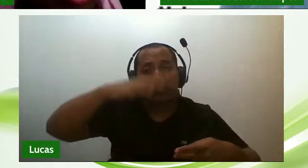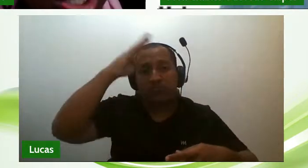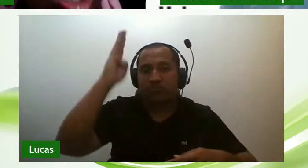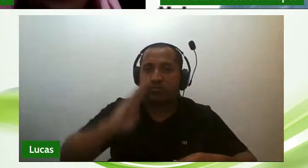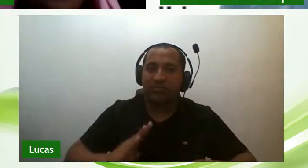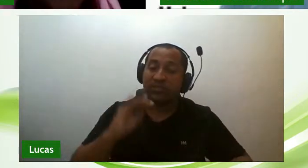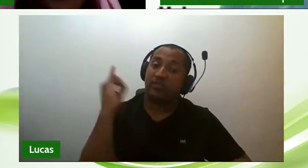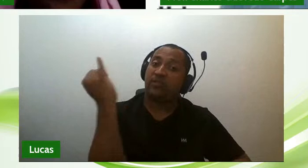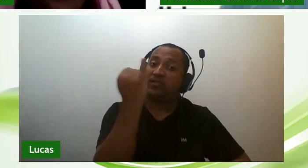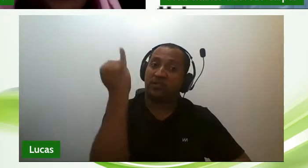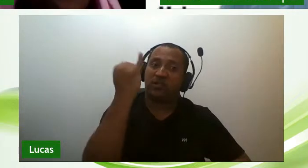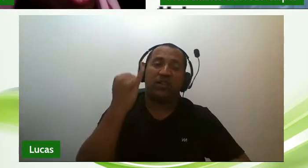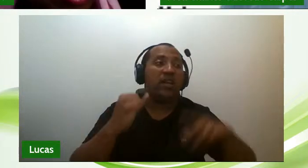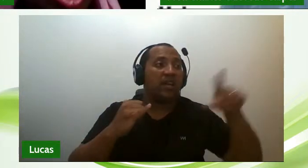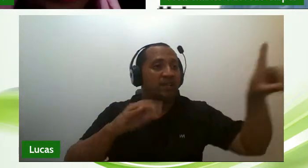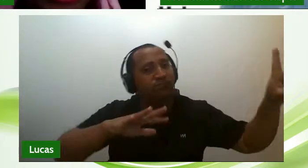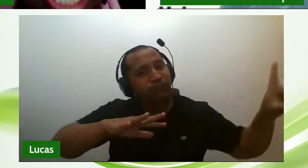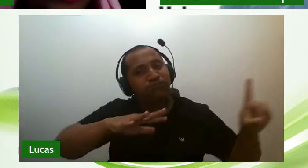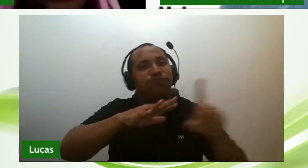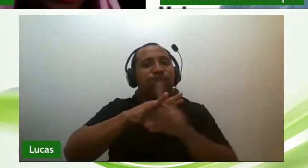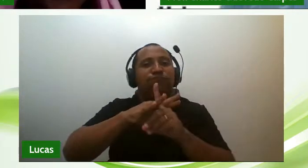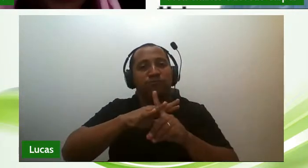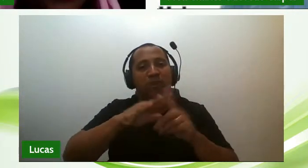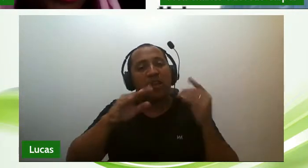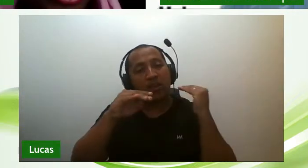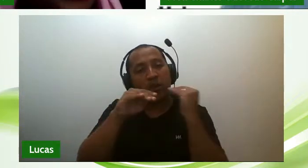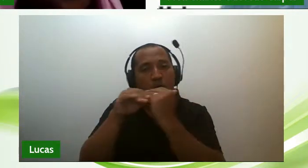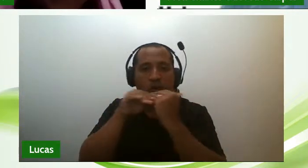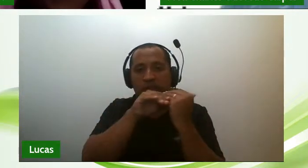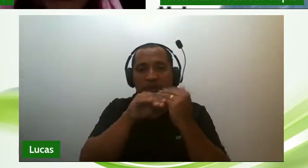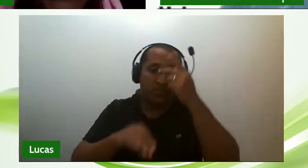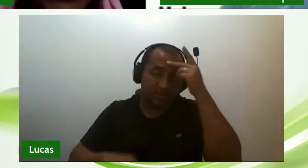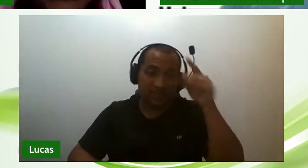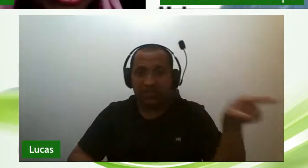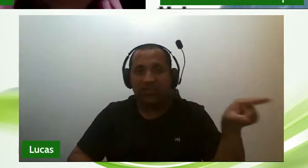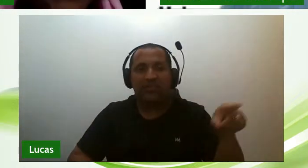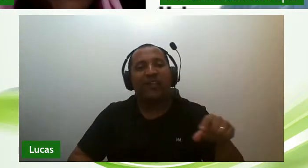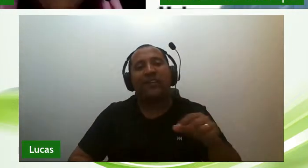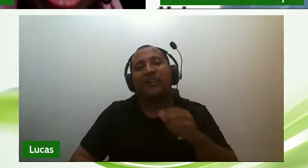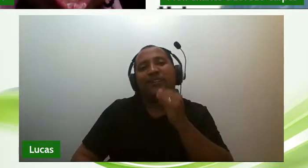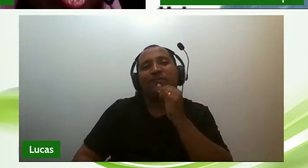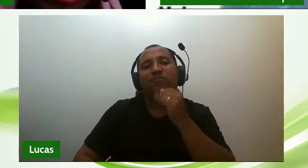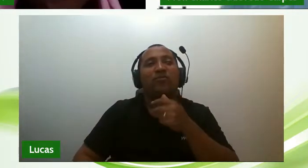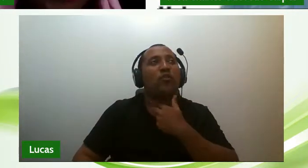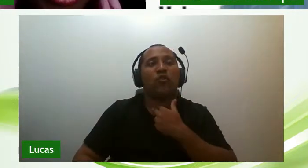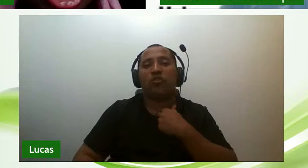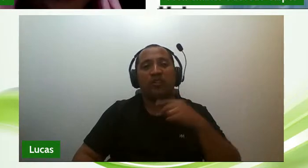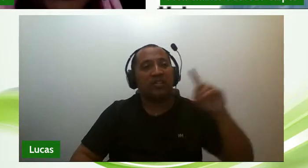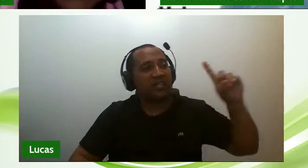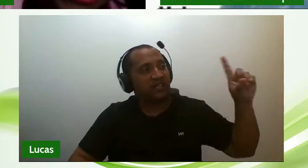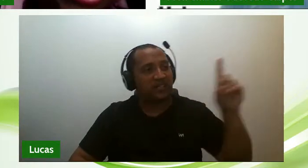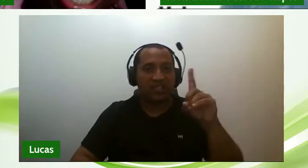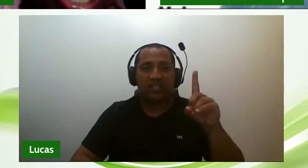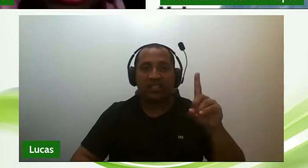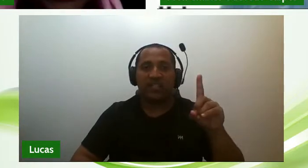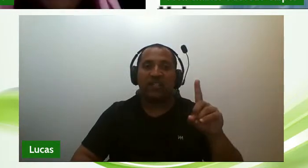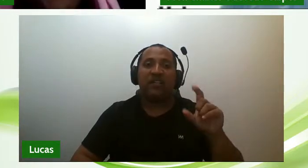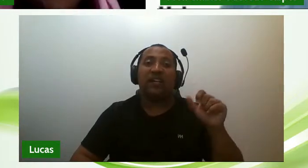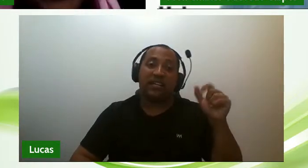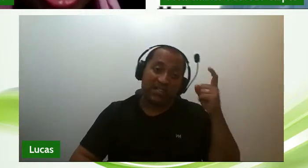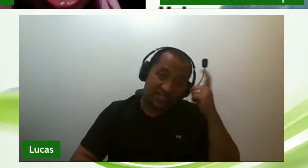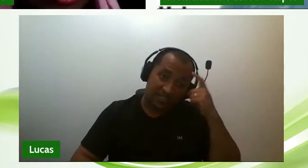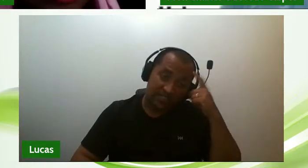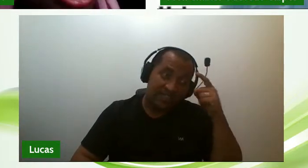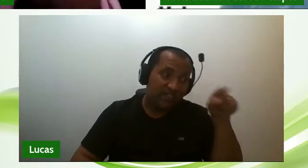na inclusão dessas pessoas, na promoção da equidade dessas pessoas. Eu não posso, por exemplo, no ingresso de um refugiado, querer tratar